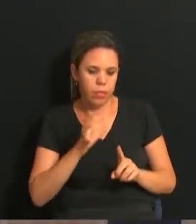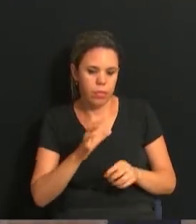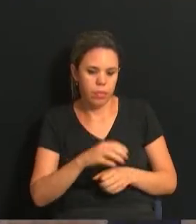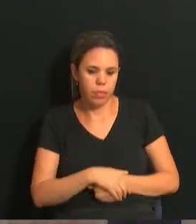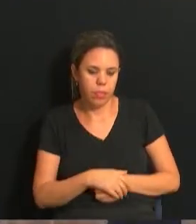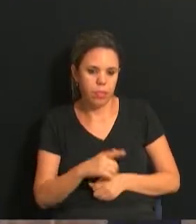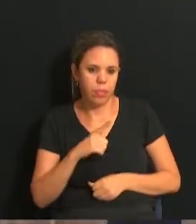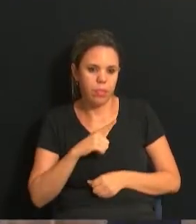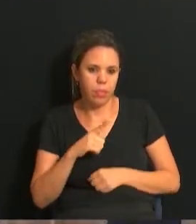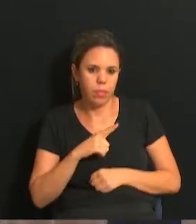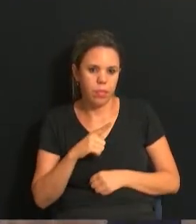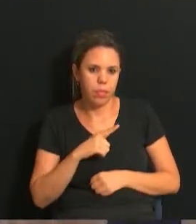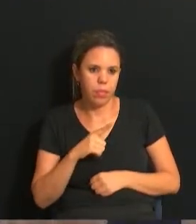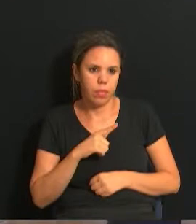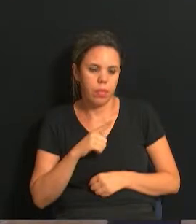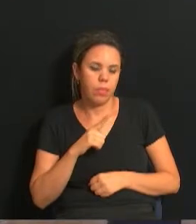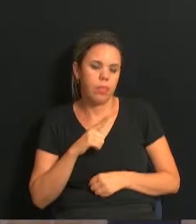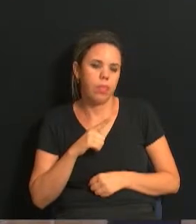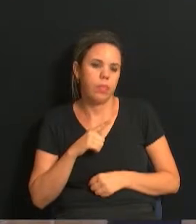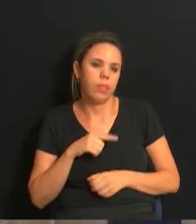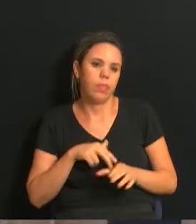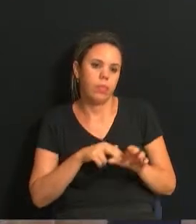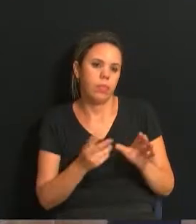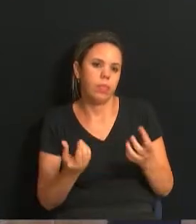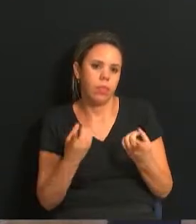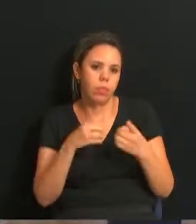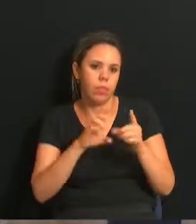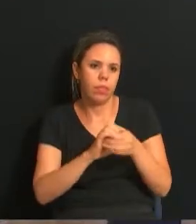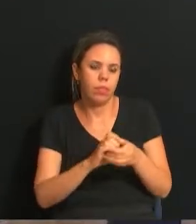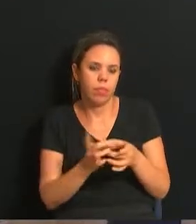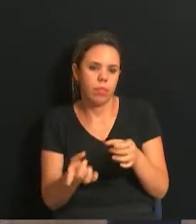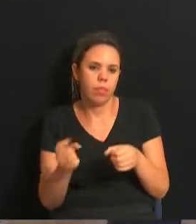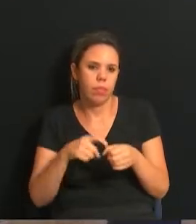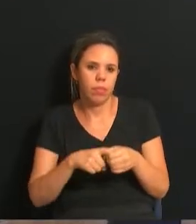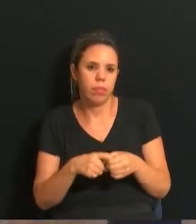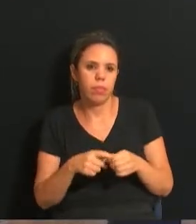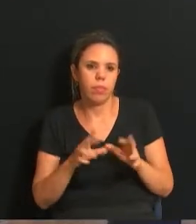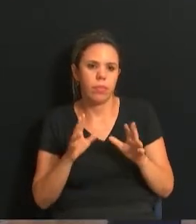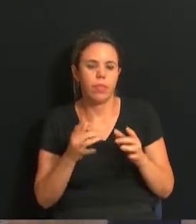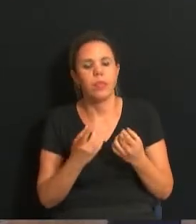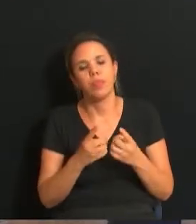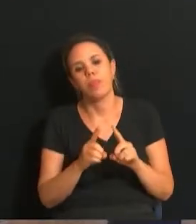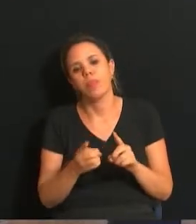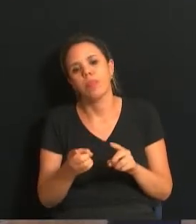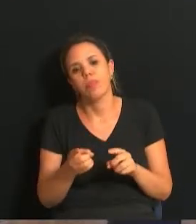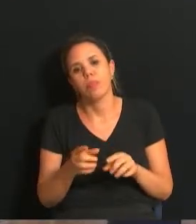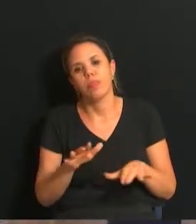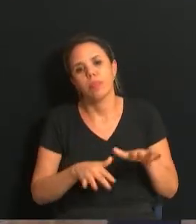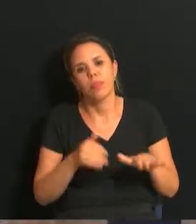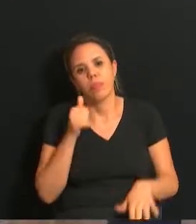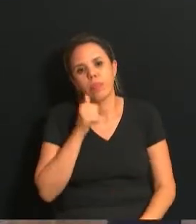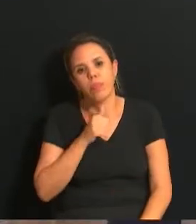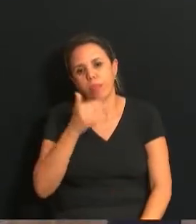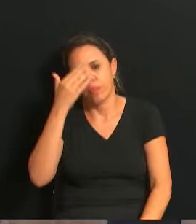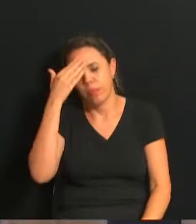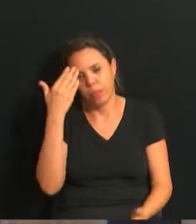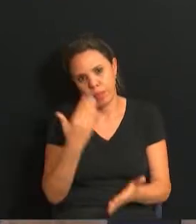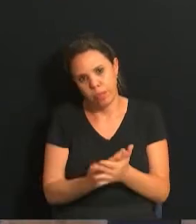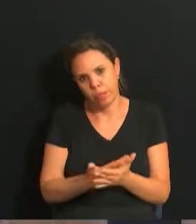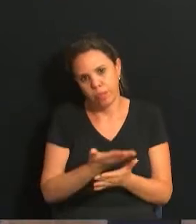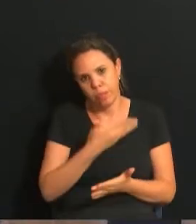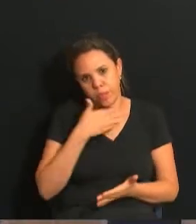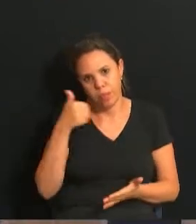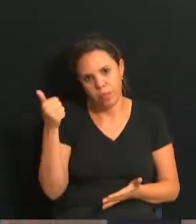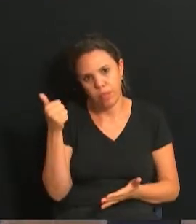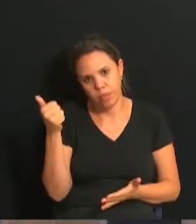a fase da lua de mel, da reconciliação, da lua de mel. E nessa fase, muitas vezes, a mulher acredita que vai melhorar,